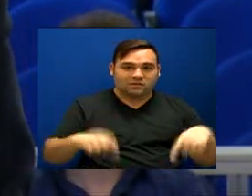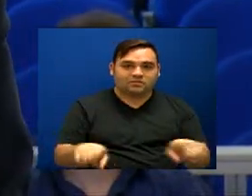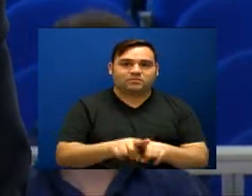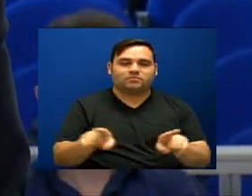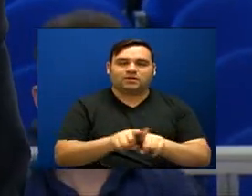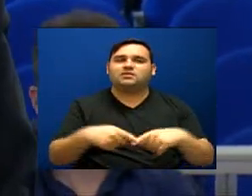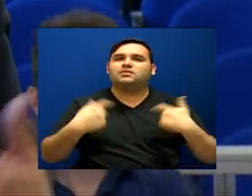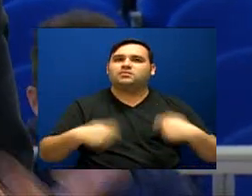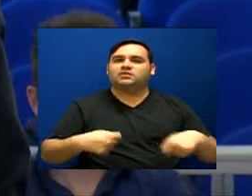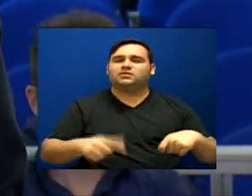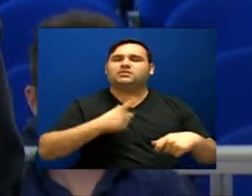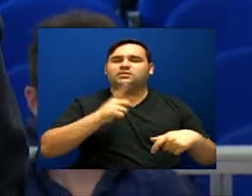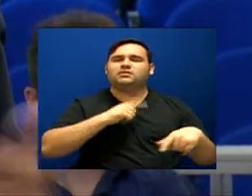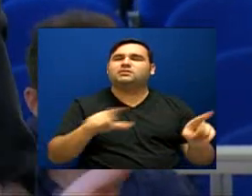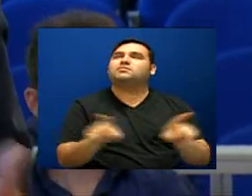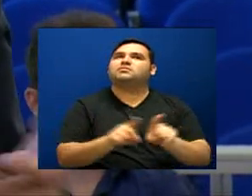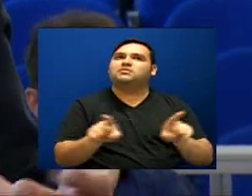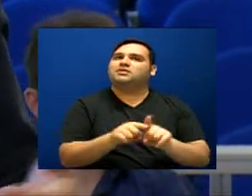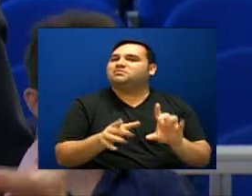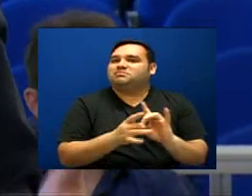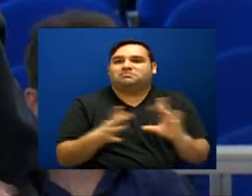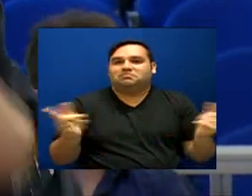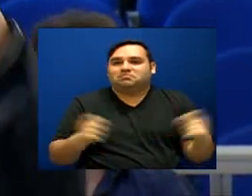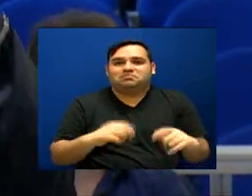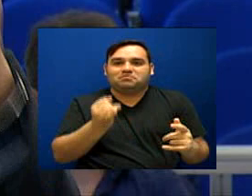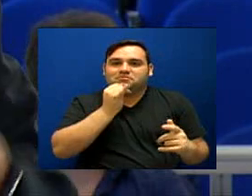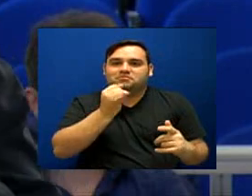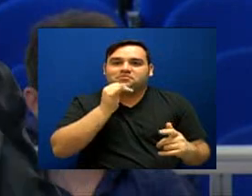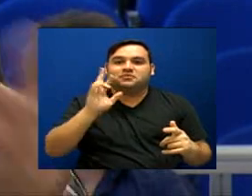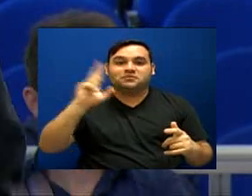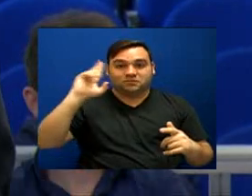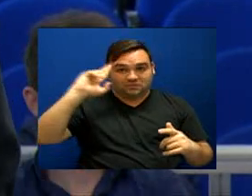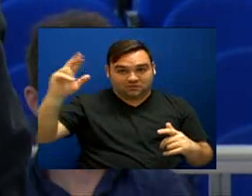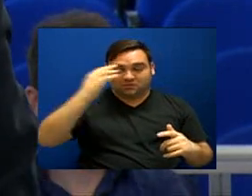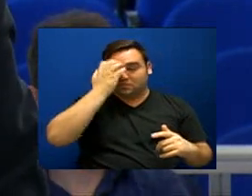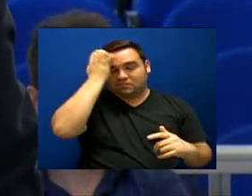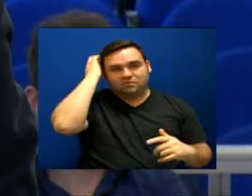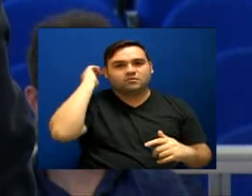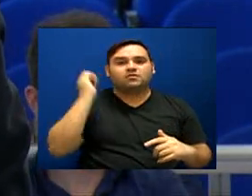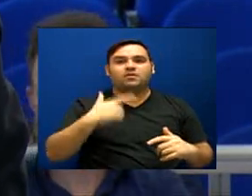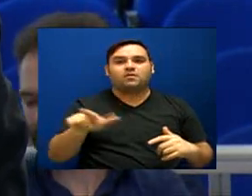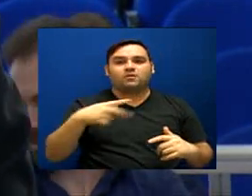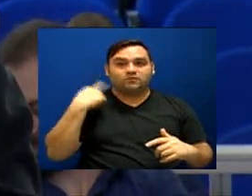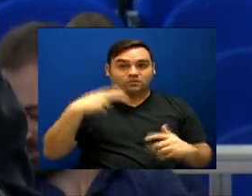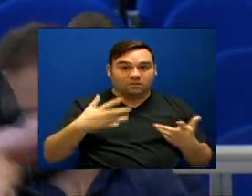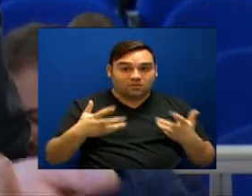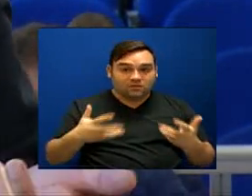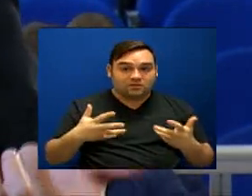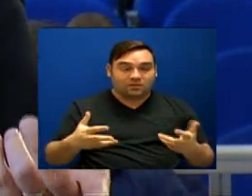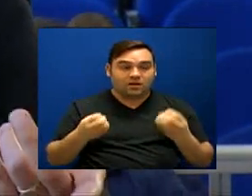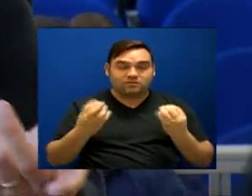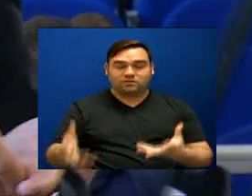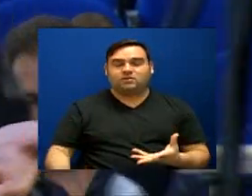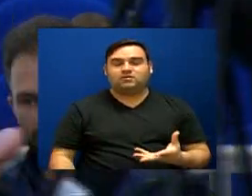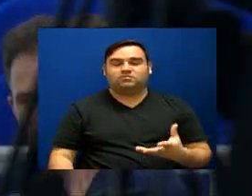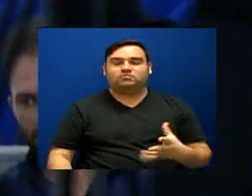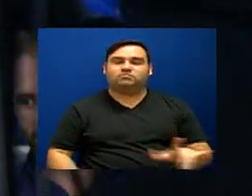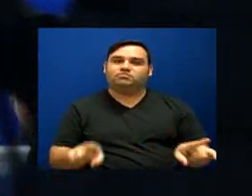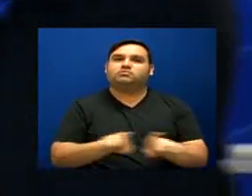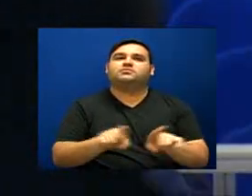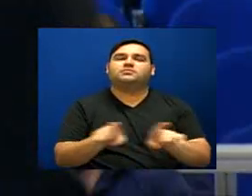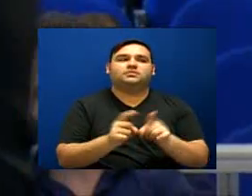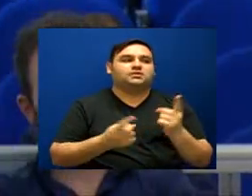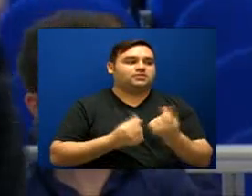essa necessidade, inclusive abrindo a possibilidade, caso Vossa Excelência ou qualquer outro vereador queira devolver também